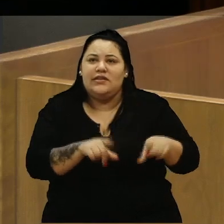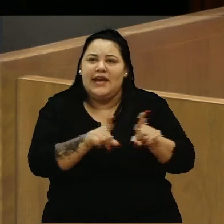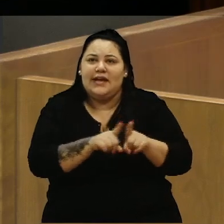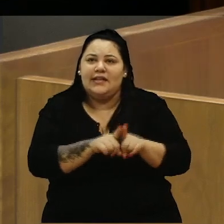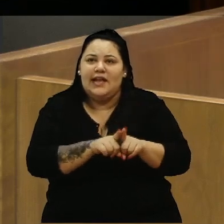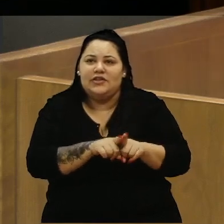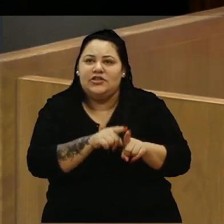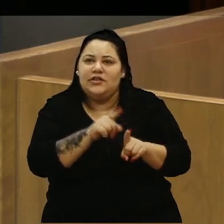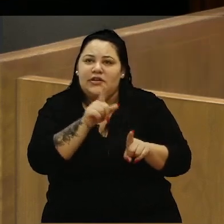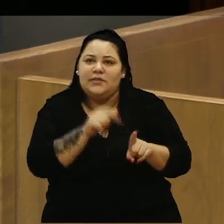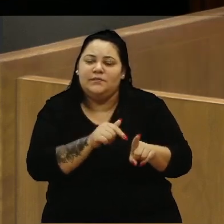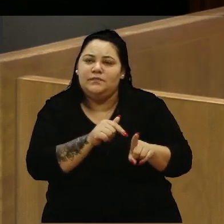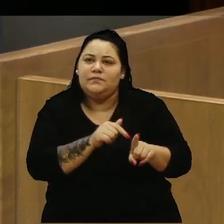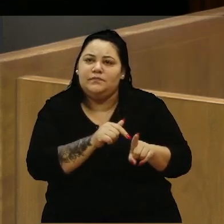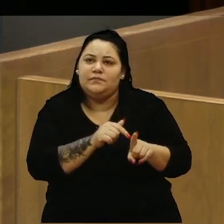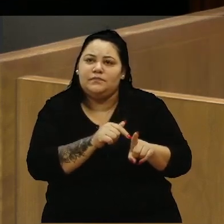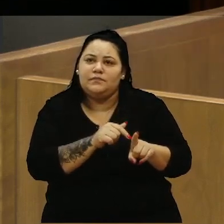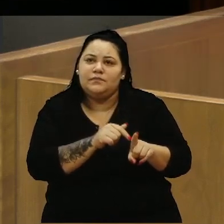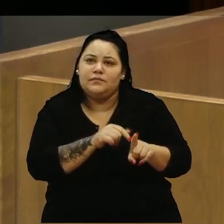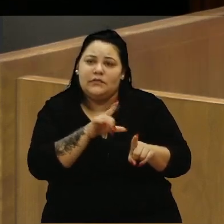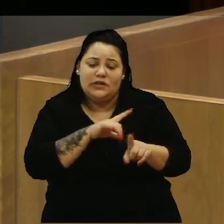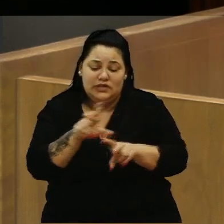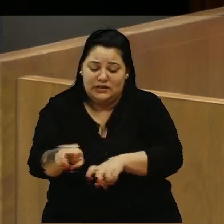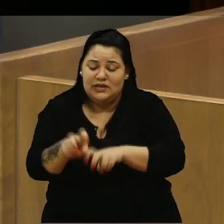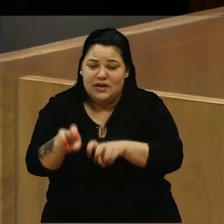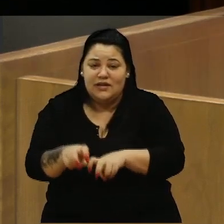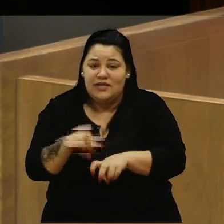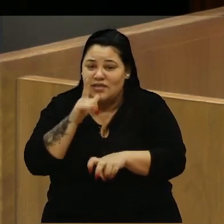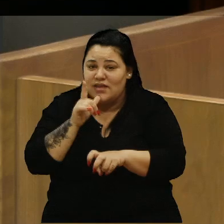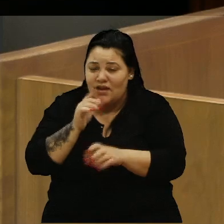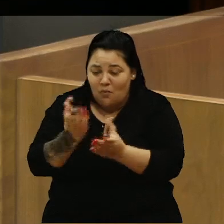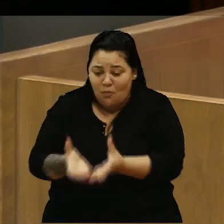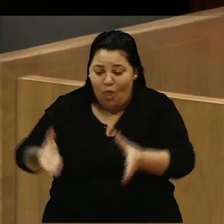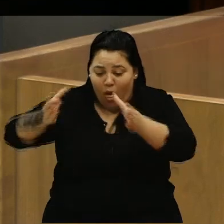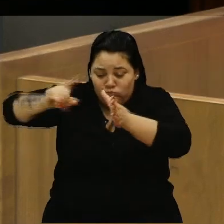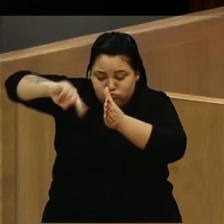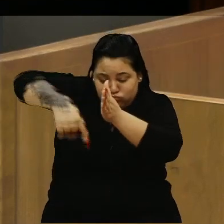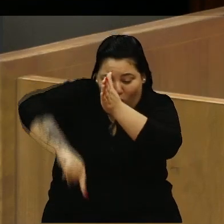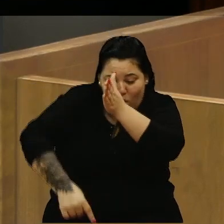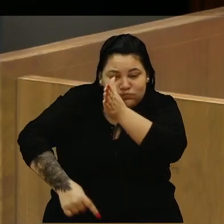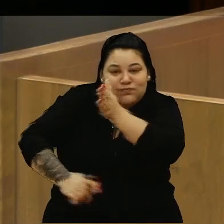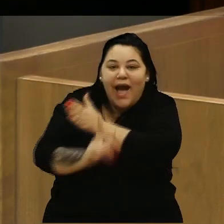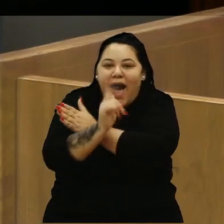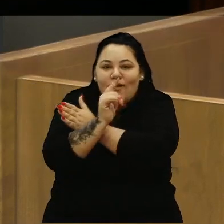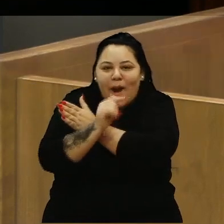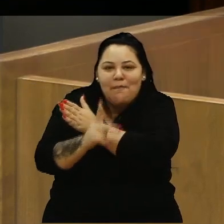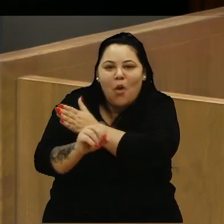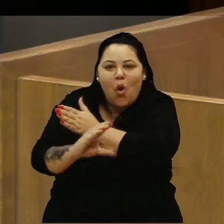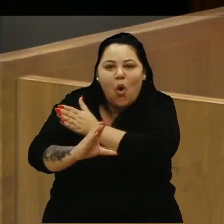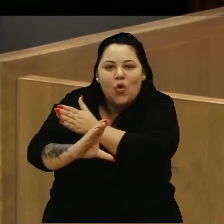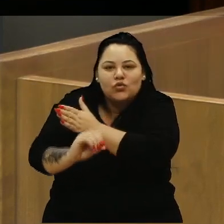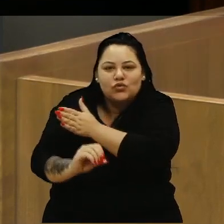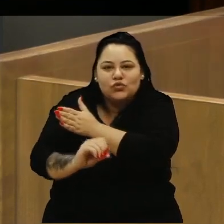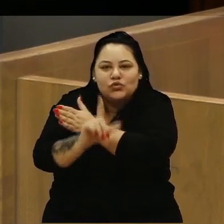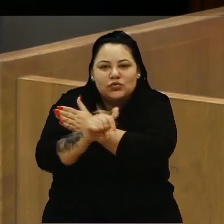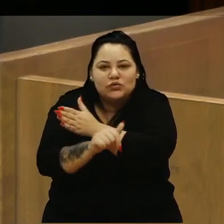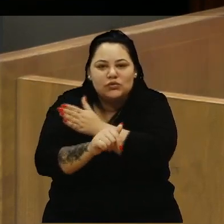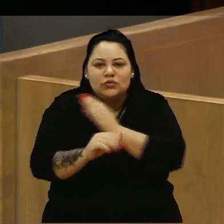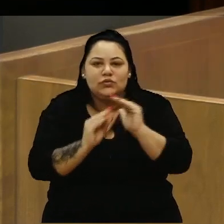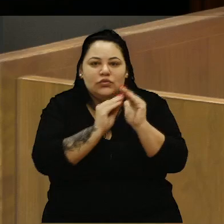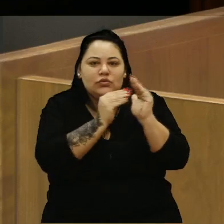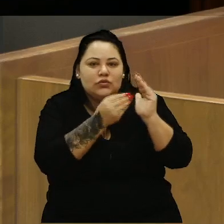É interior, eles têm poço. E também eu acredito que é necessário que o SAMAI chegue lá.